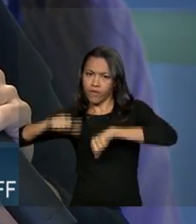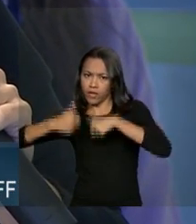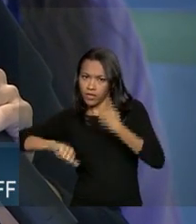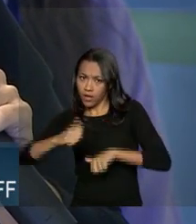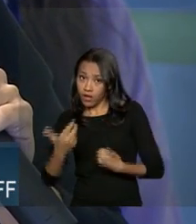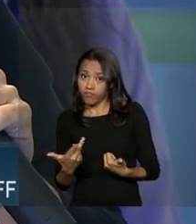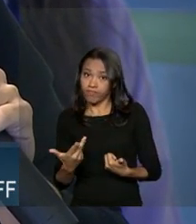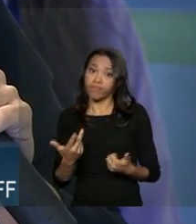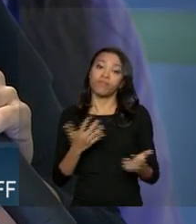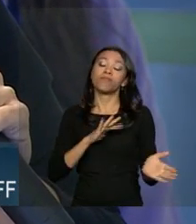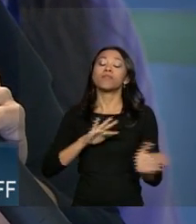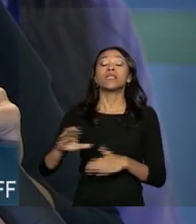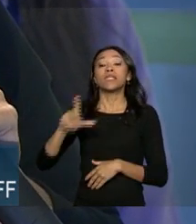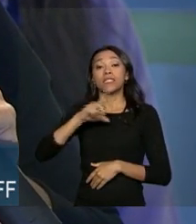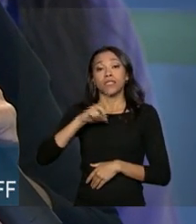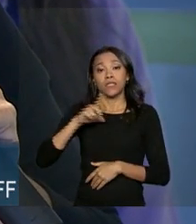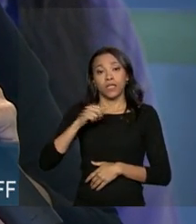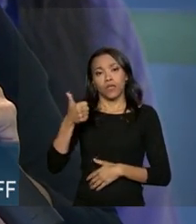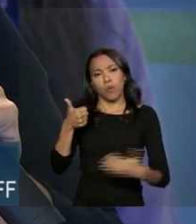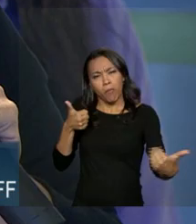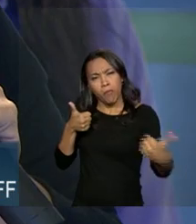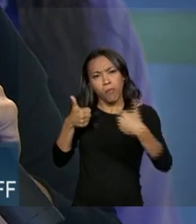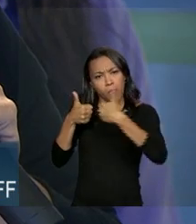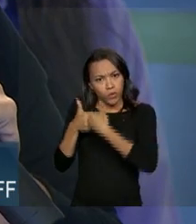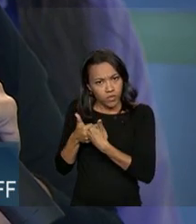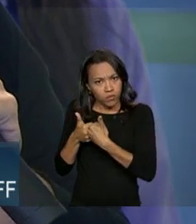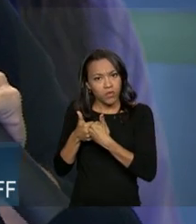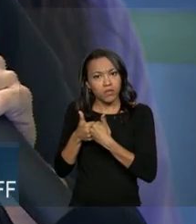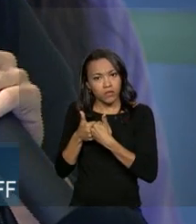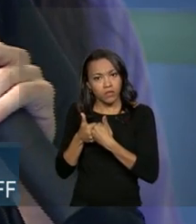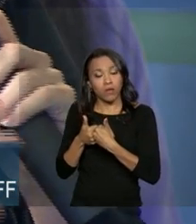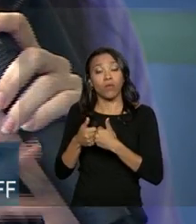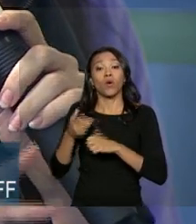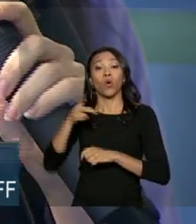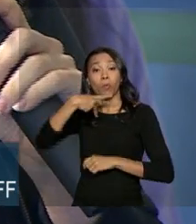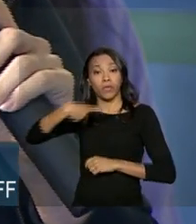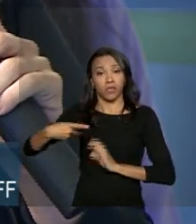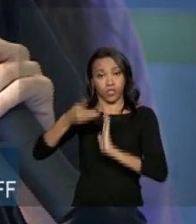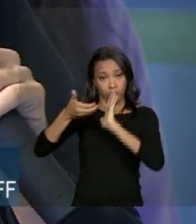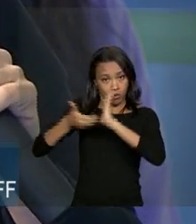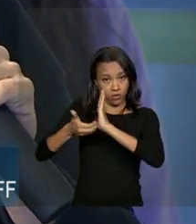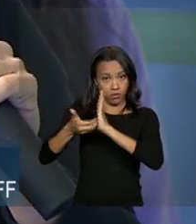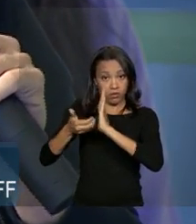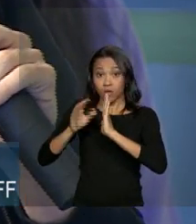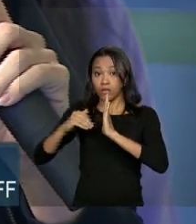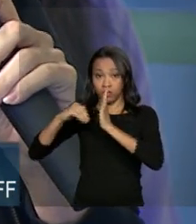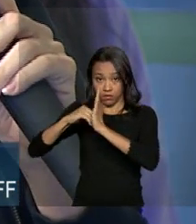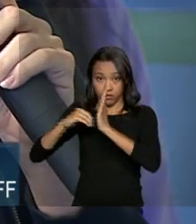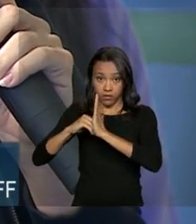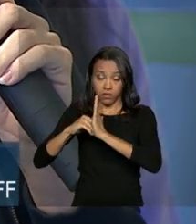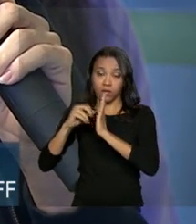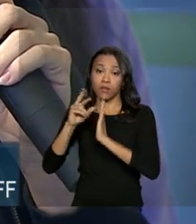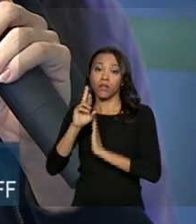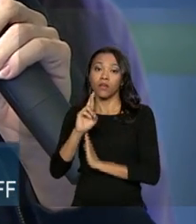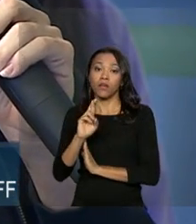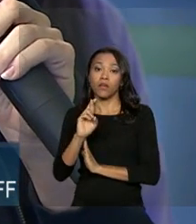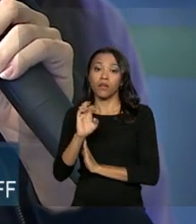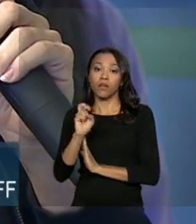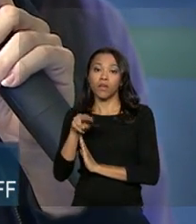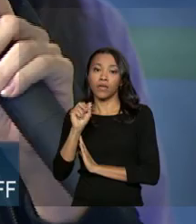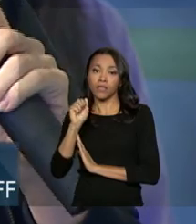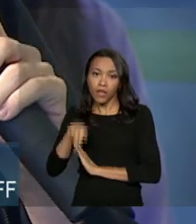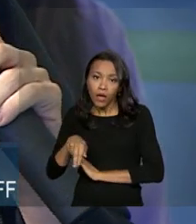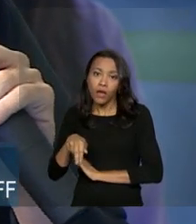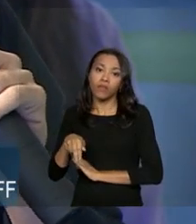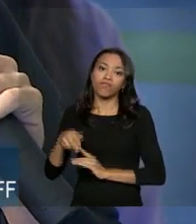ensaia-se algum tipo de aproximação com o presidente do Senado, Renan Calheiros, para justamente fazer até um contraponto com